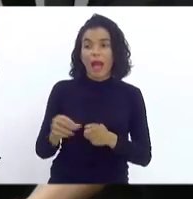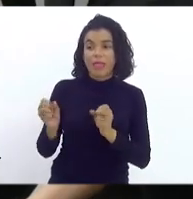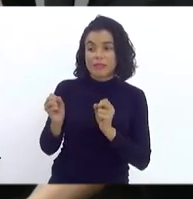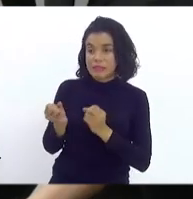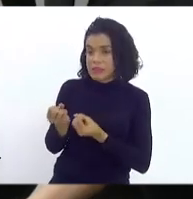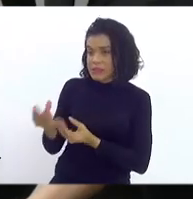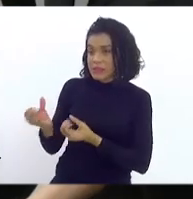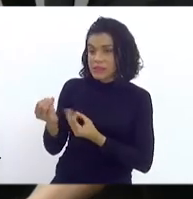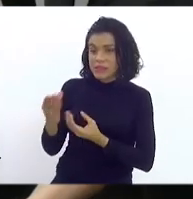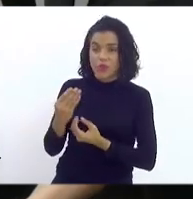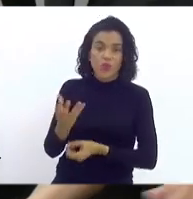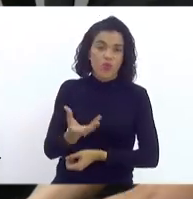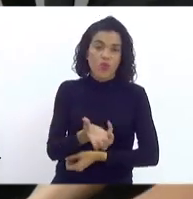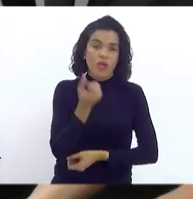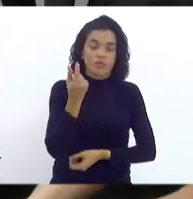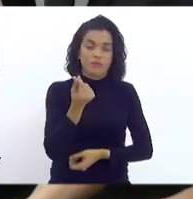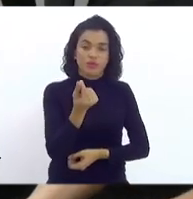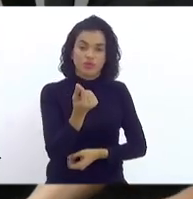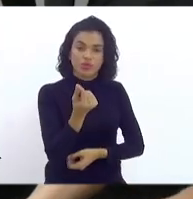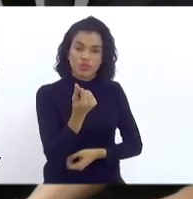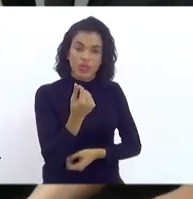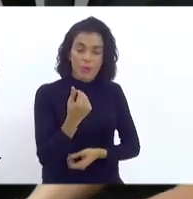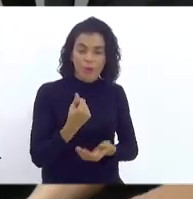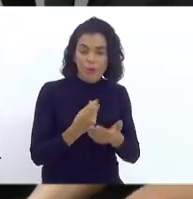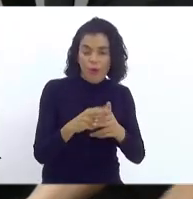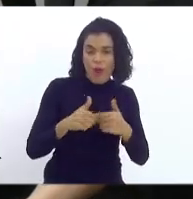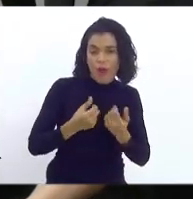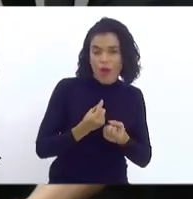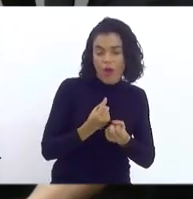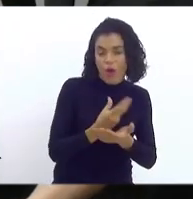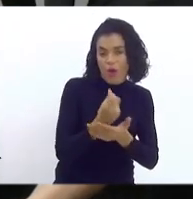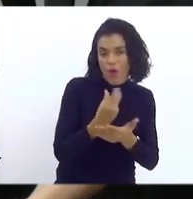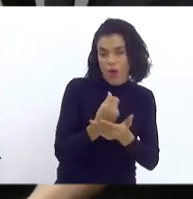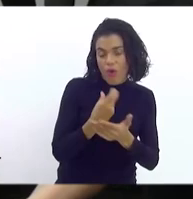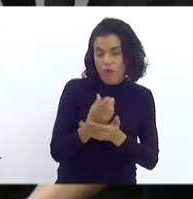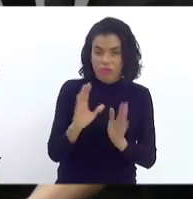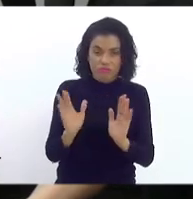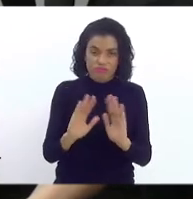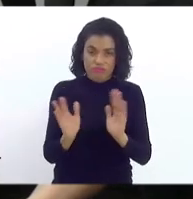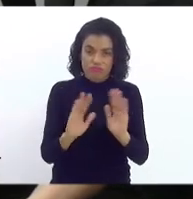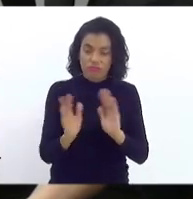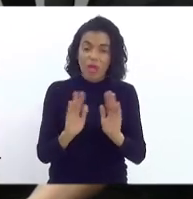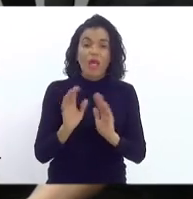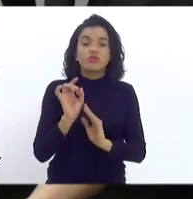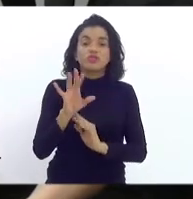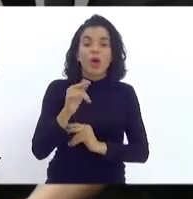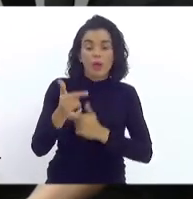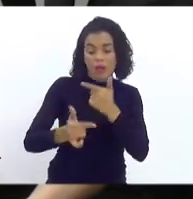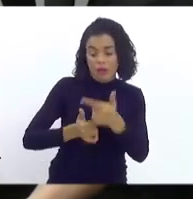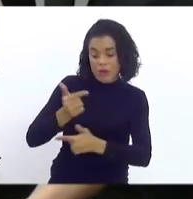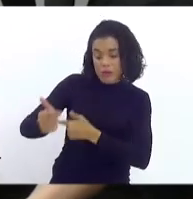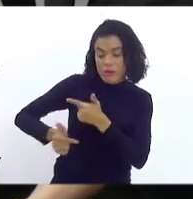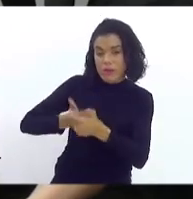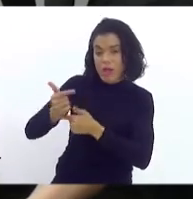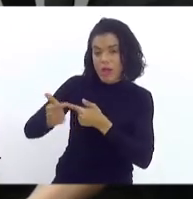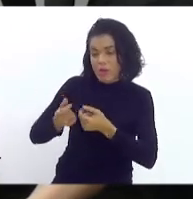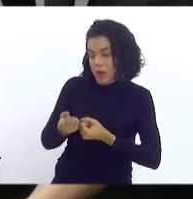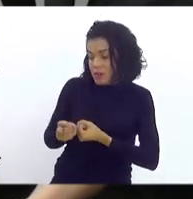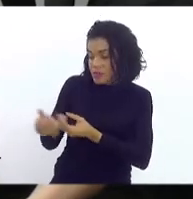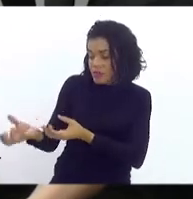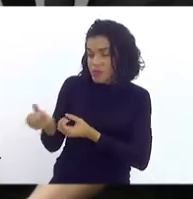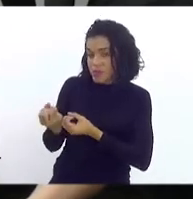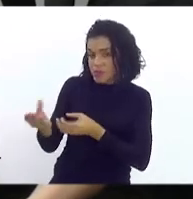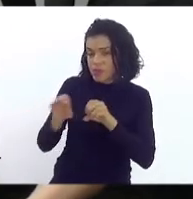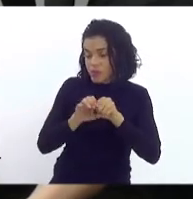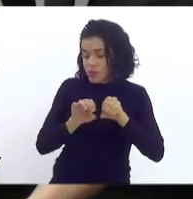não recebe pela operação de compra e entrega do gás para o consumidor, ela recebe pelo serviço de